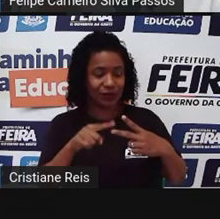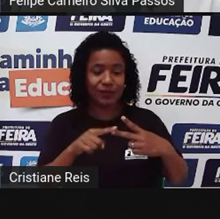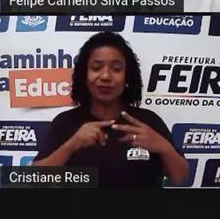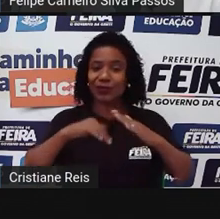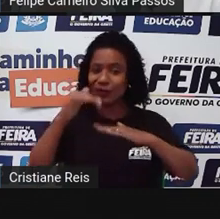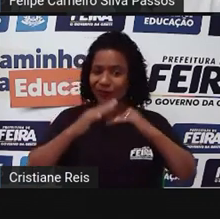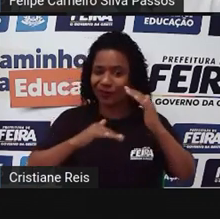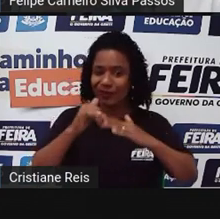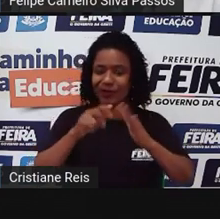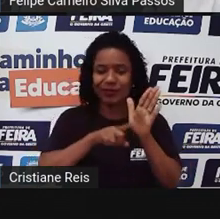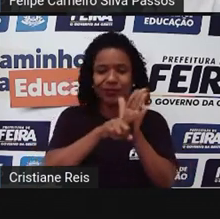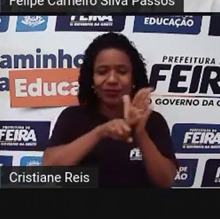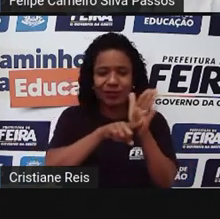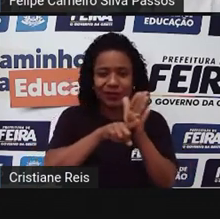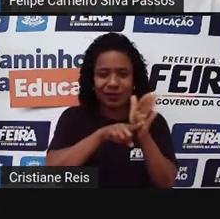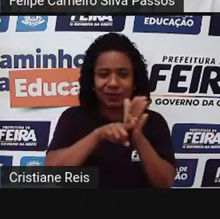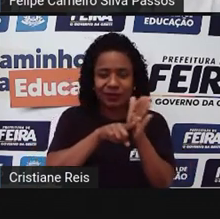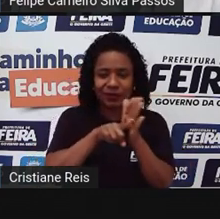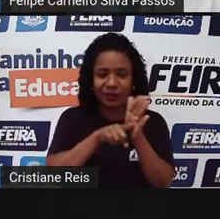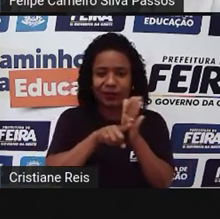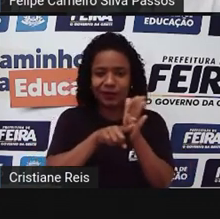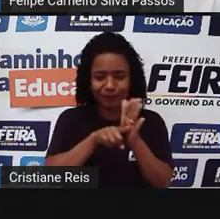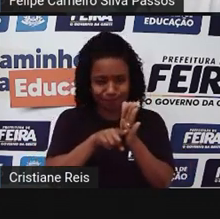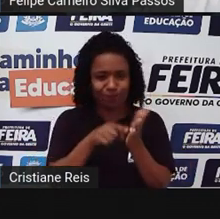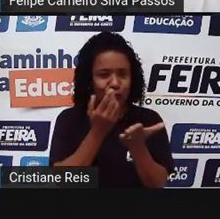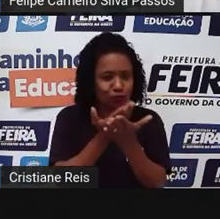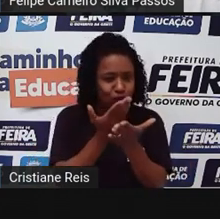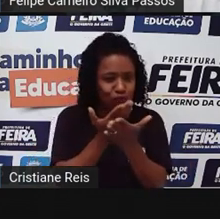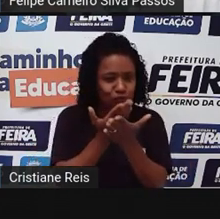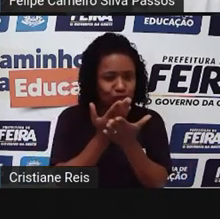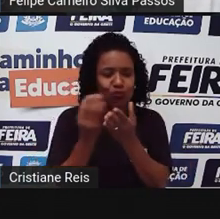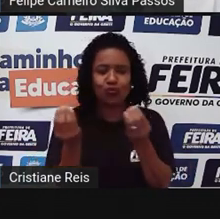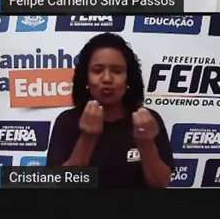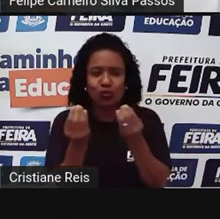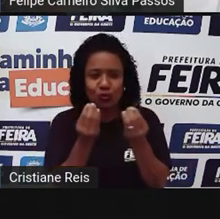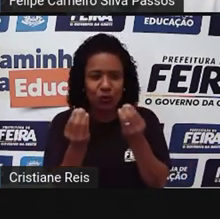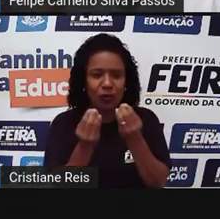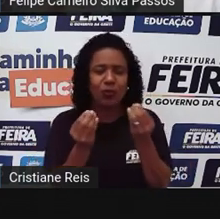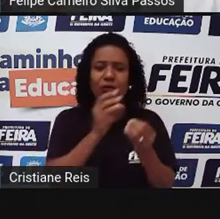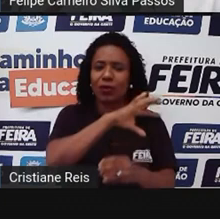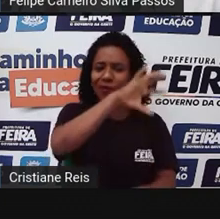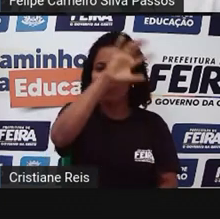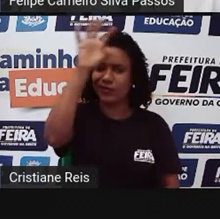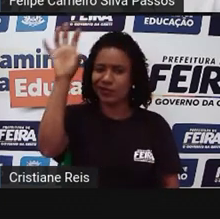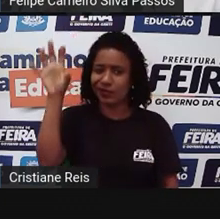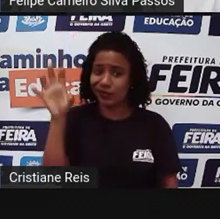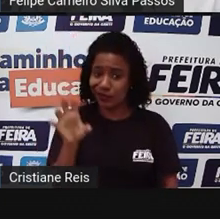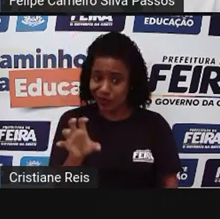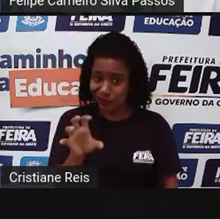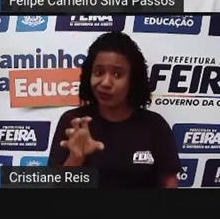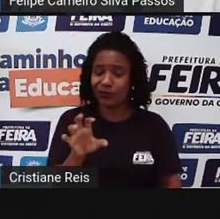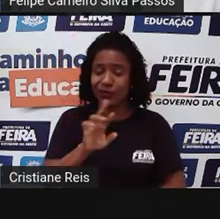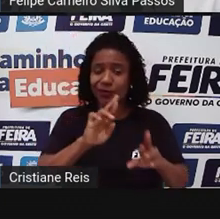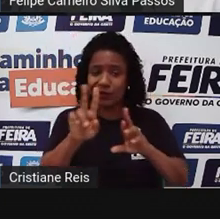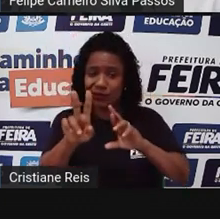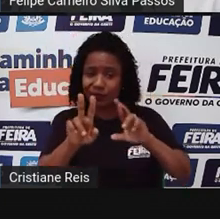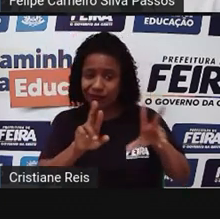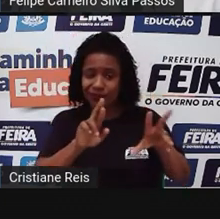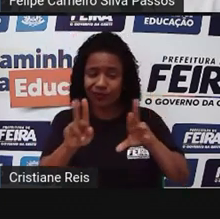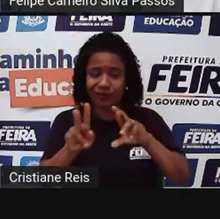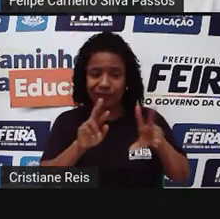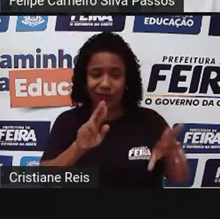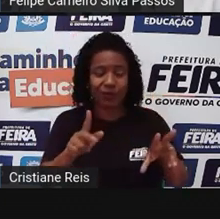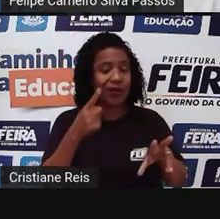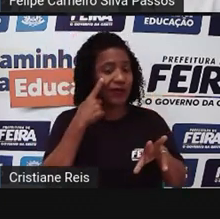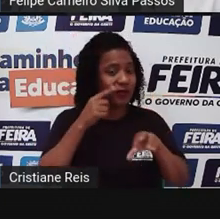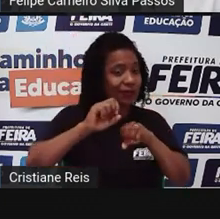pesquisadores, que vão falar sobre essa desigualdade, voltando um pouquinho mais para a educação, mas não se esqueça de que educação é um dos índices que